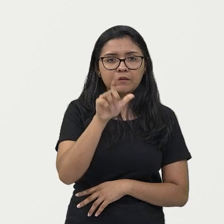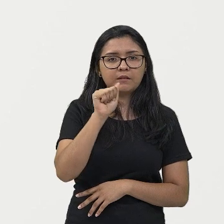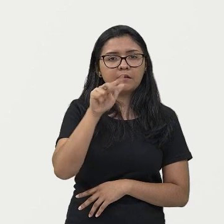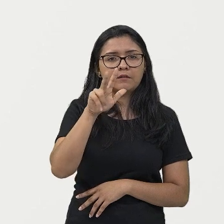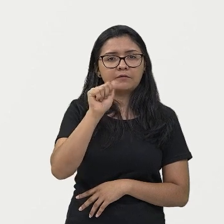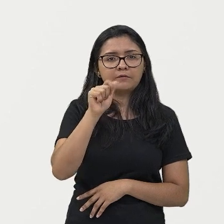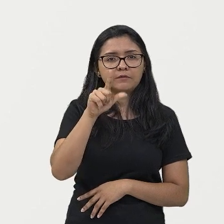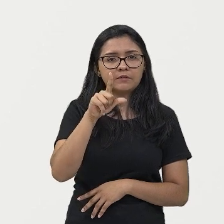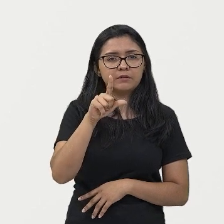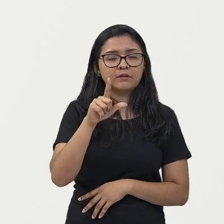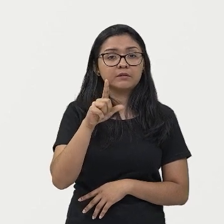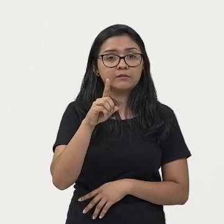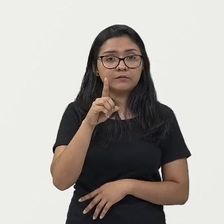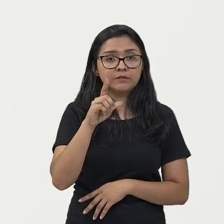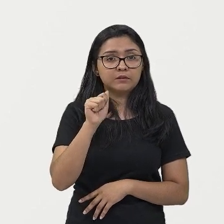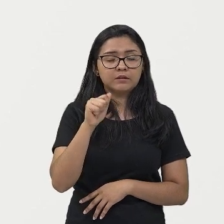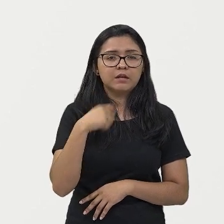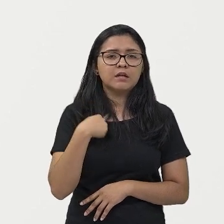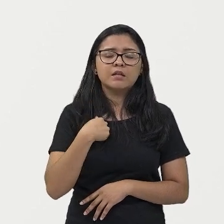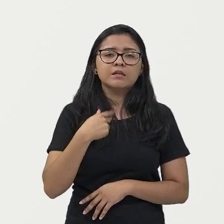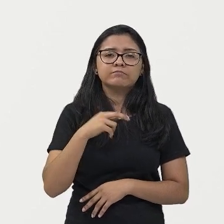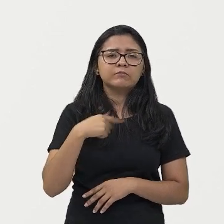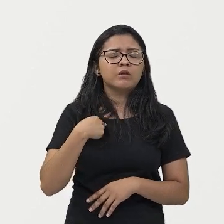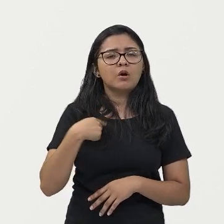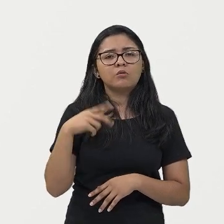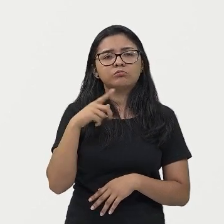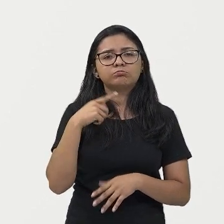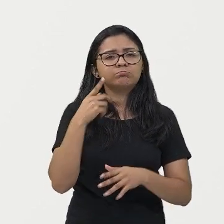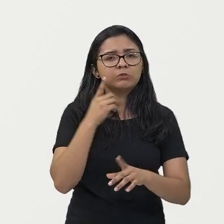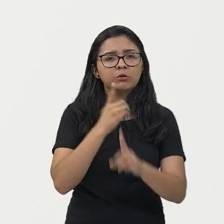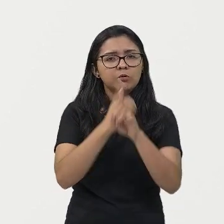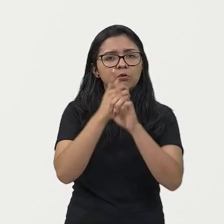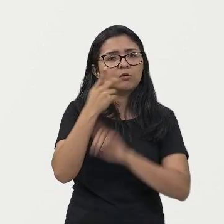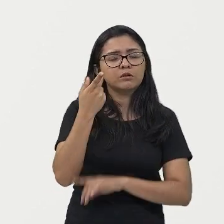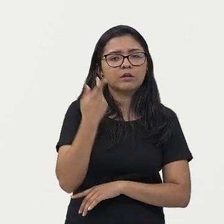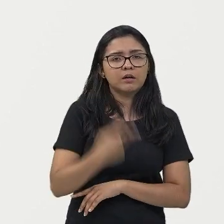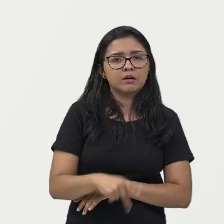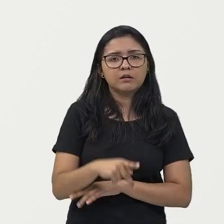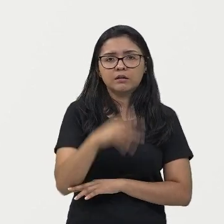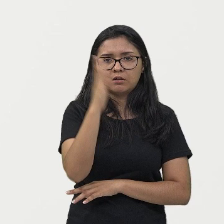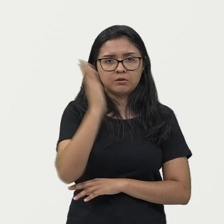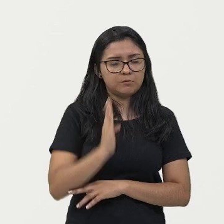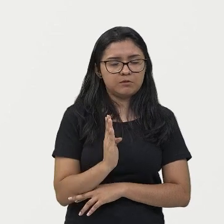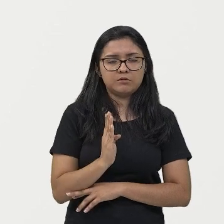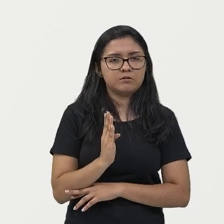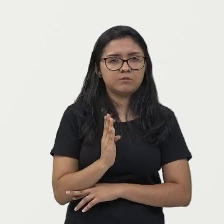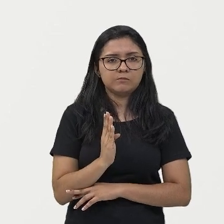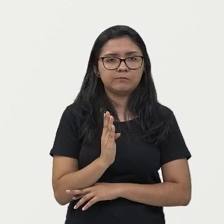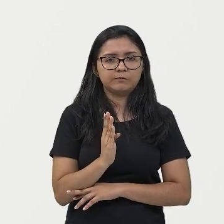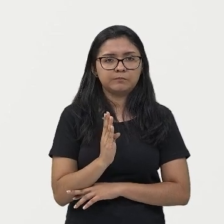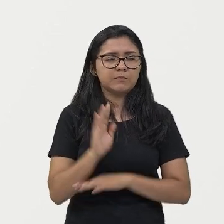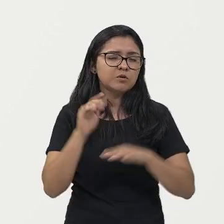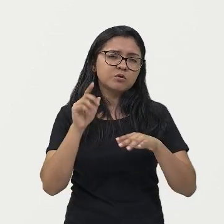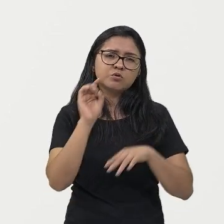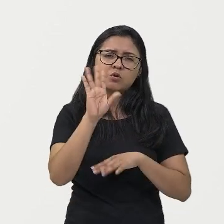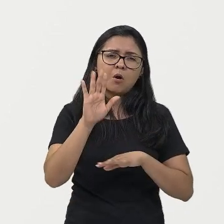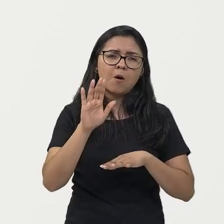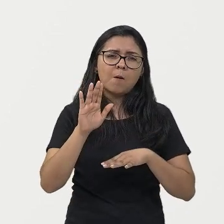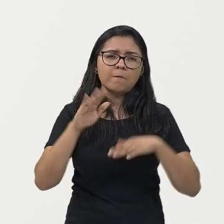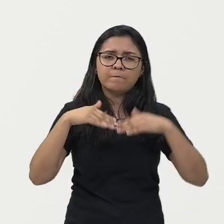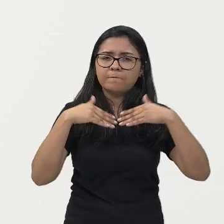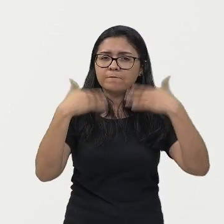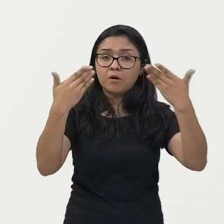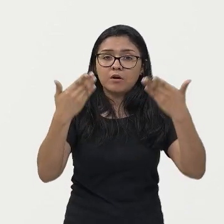algo comum no Brasil, tá? Campo de lavanda não é algo comum, é lá na Europa, né, por